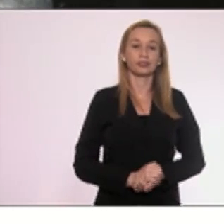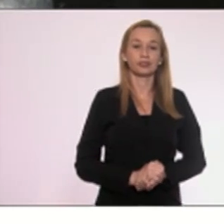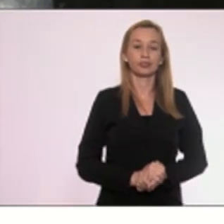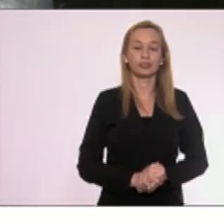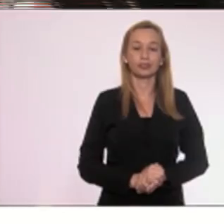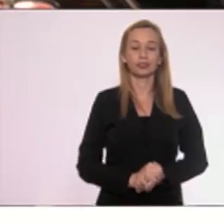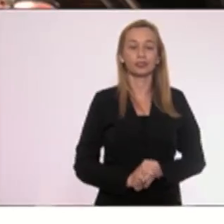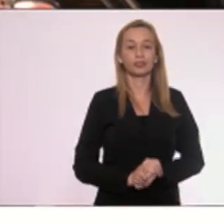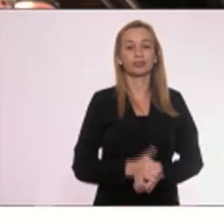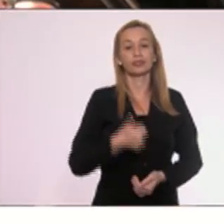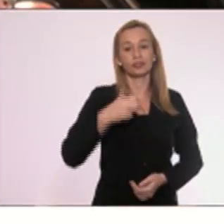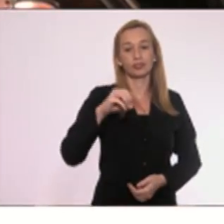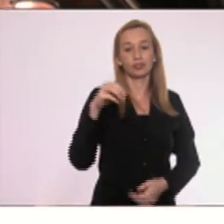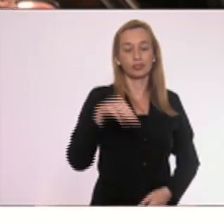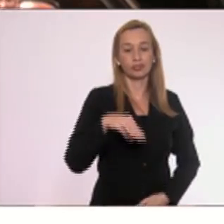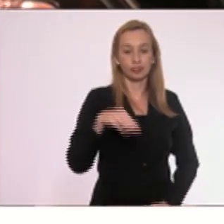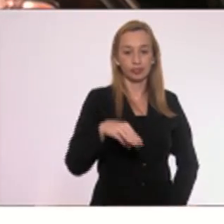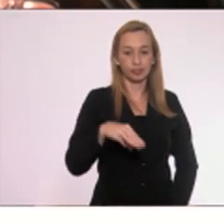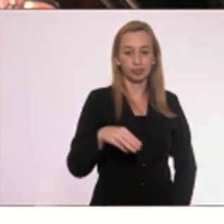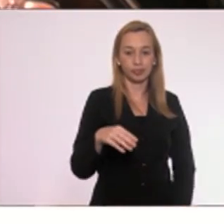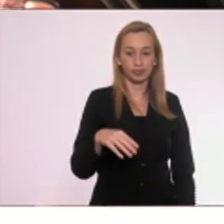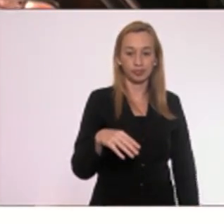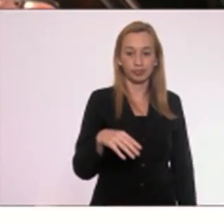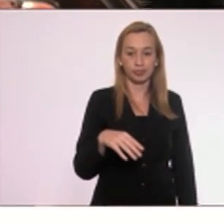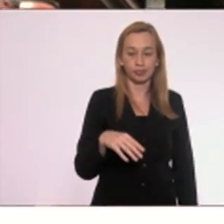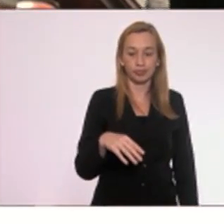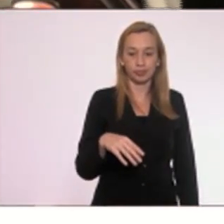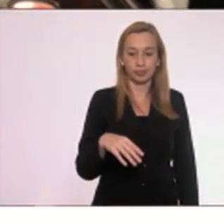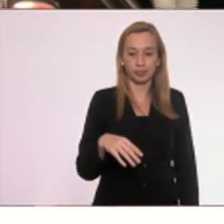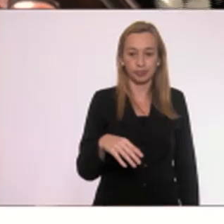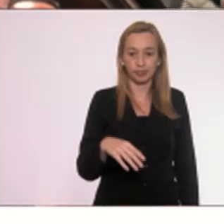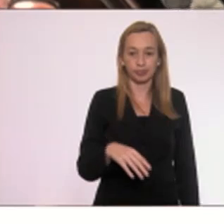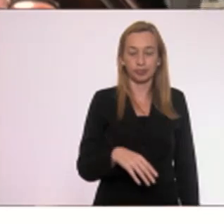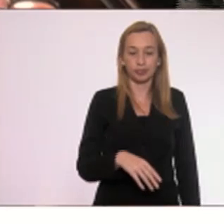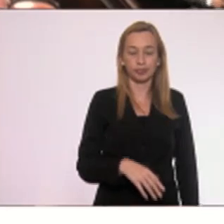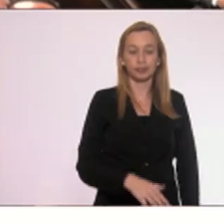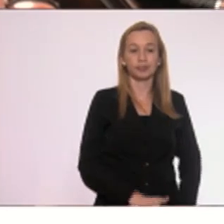O senhor dispõe de 10 minutos de tempo regimental.